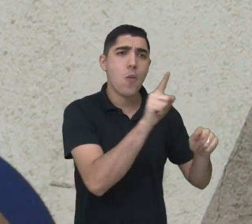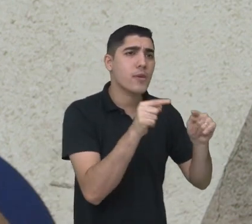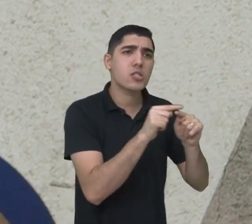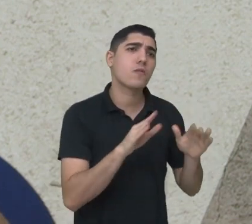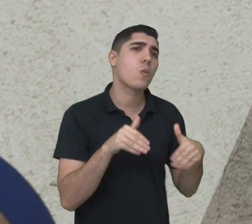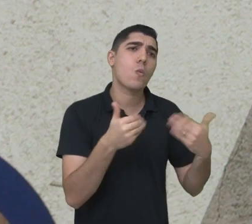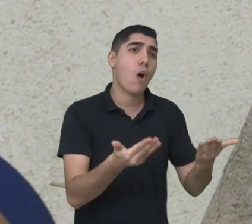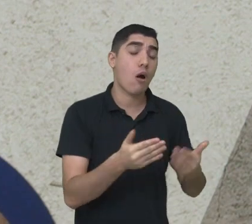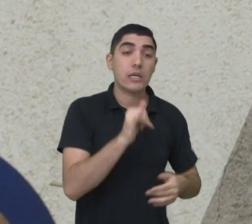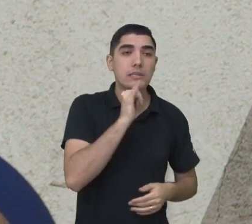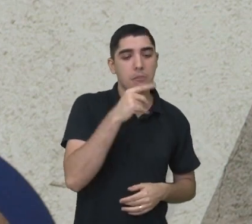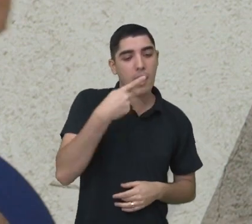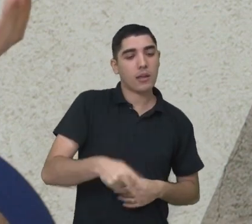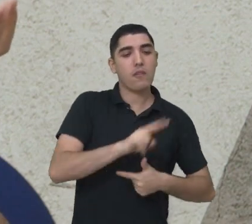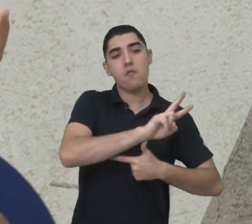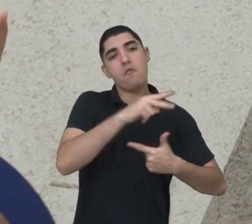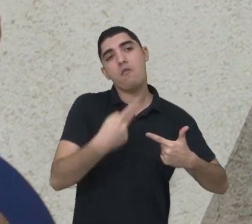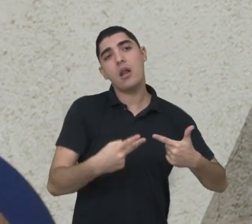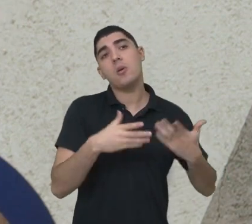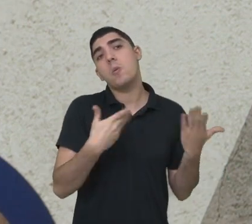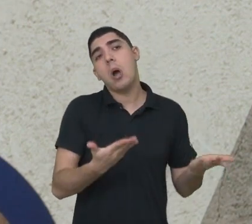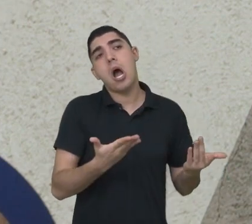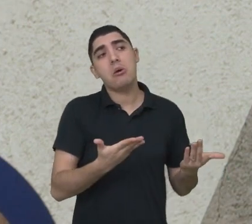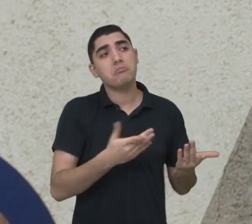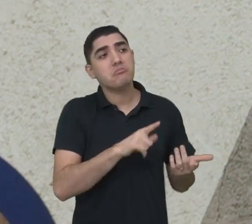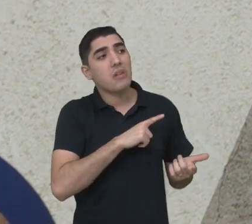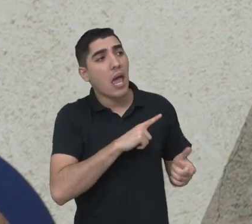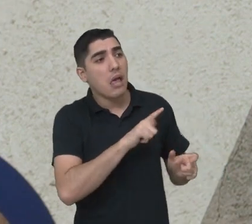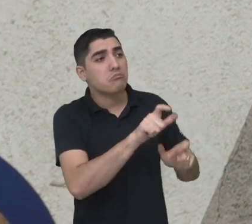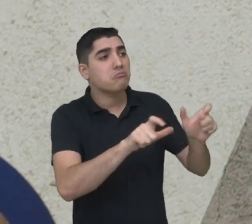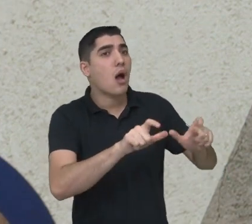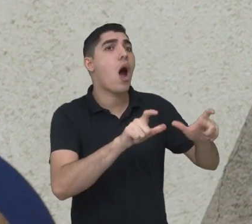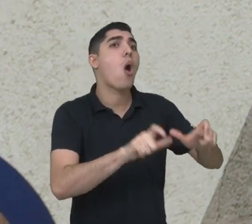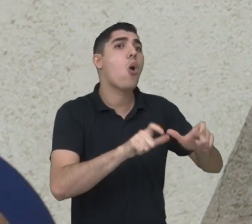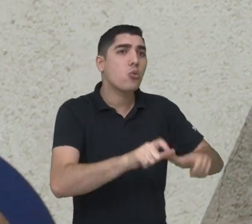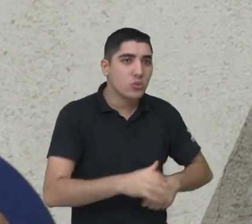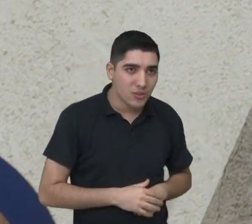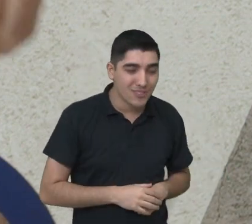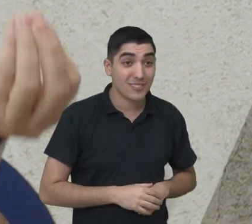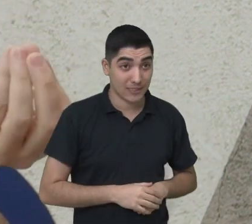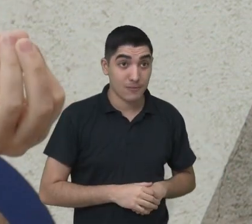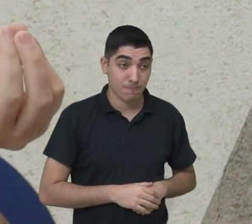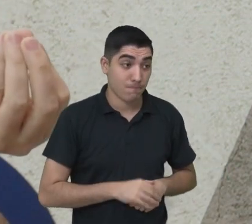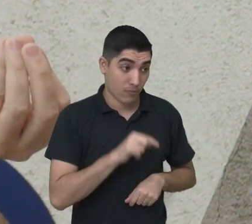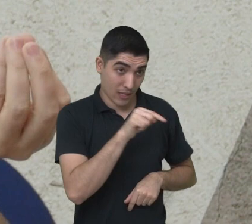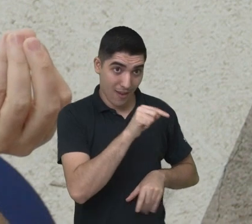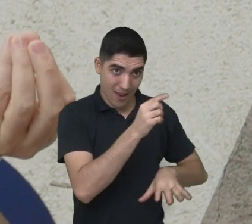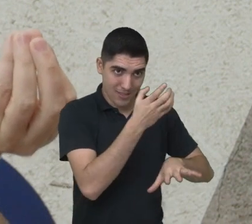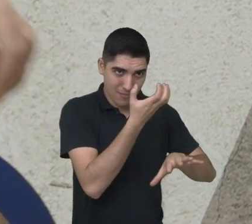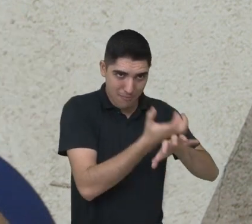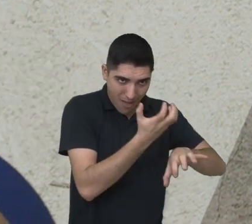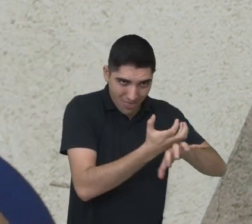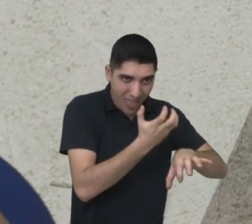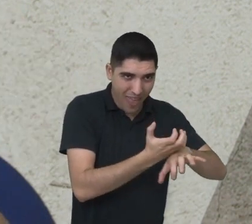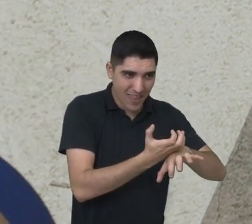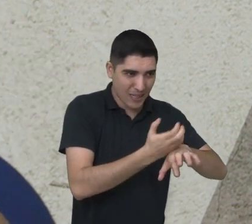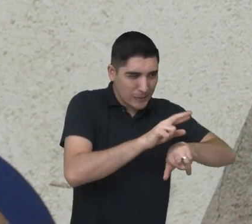das indústrias aqui do Vale Paraíba, por exemplo? Ele vai, dali, dentro dessa disciplina,